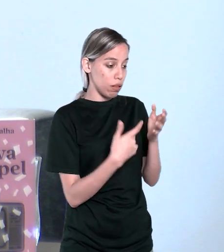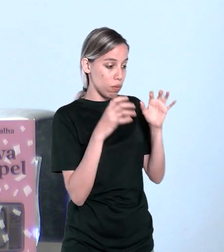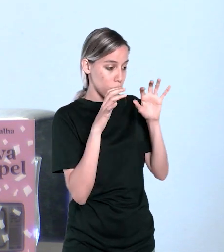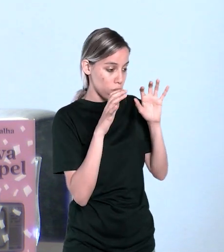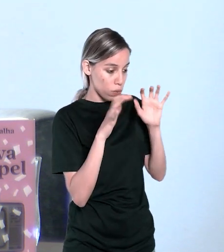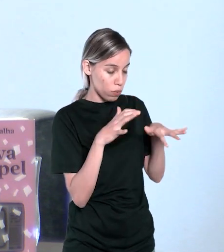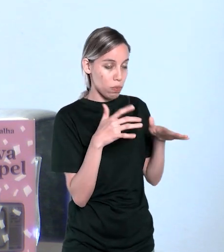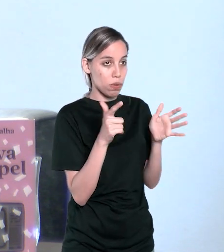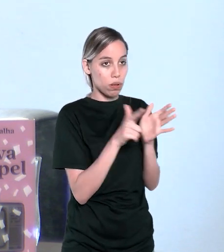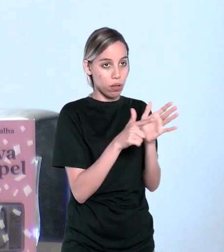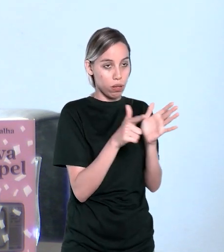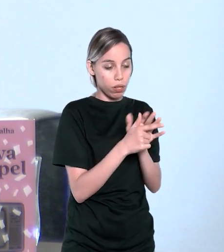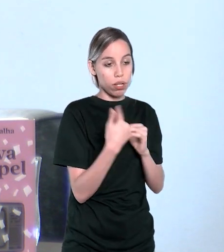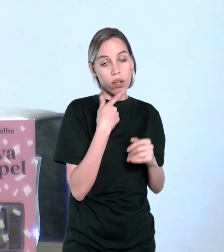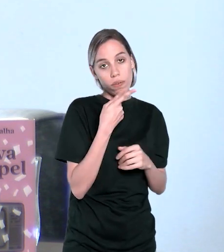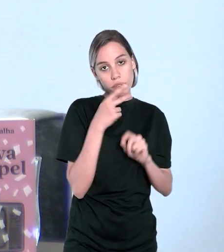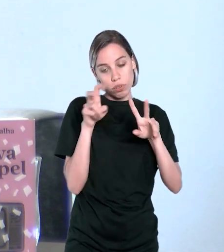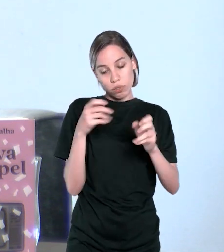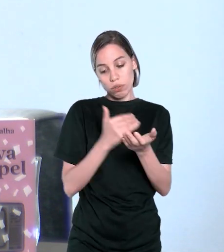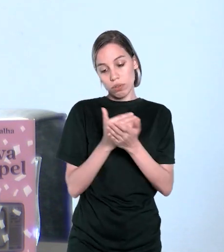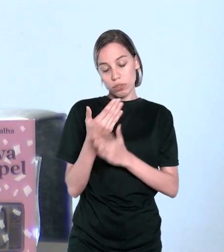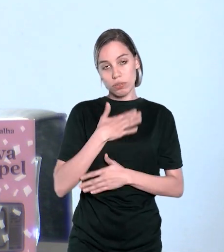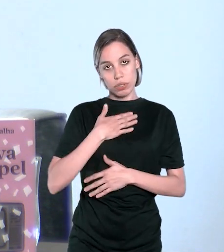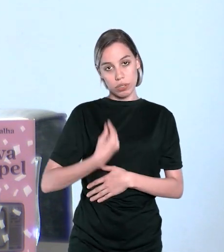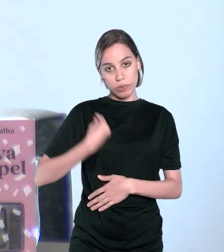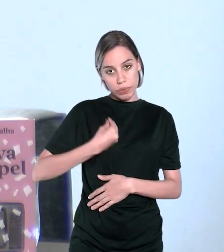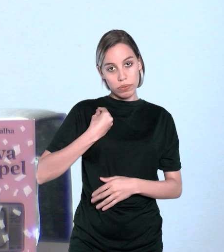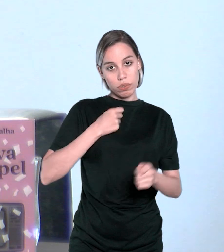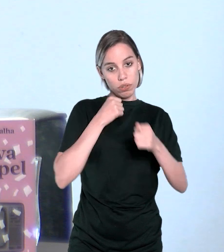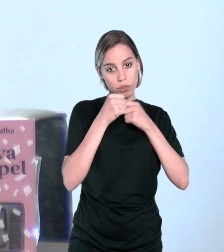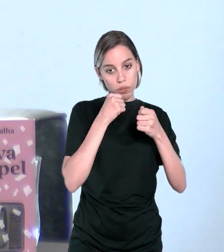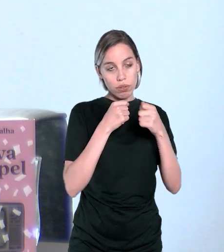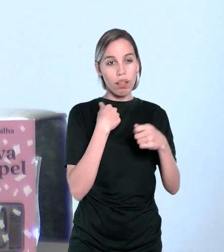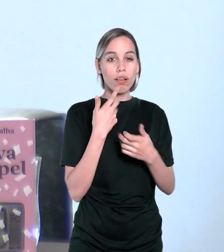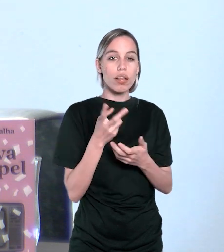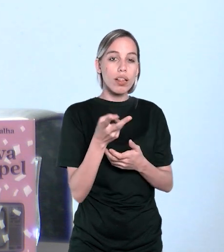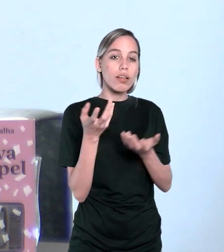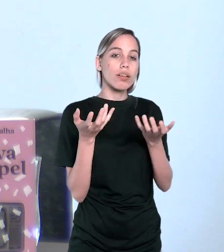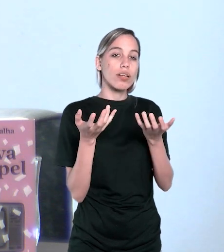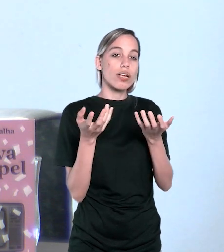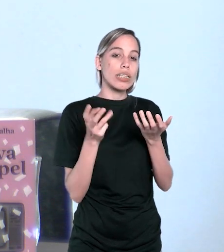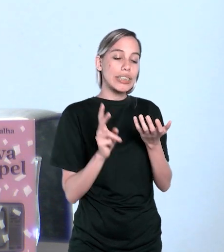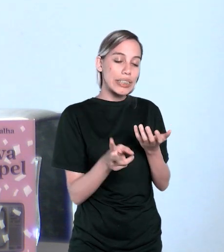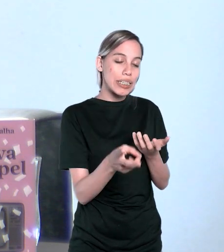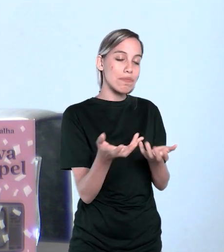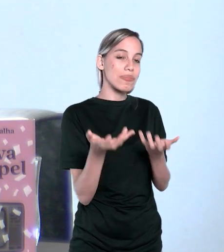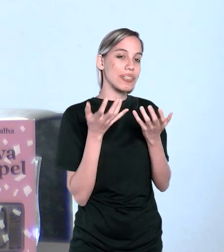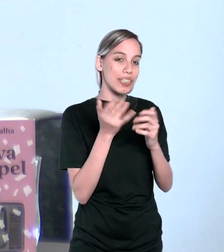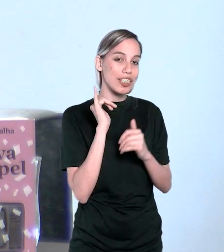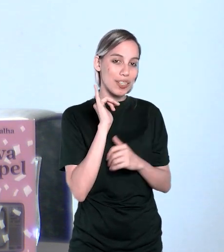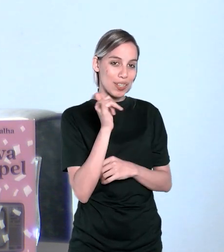do meu início no jornalismo, e eu sempre quis contar alguma história baseada no jornalismo, não